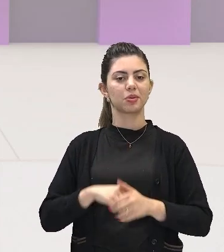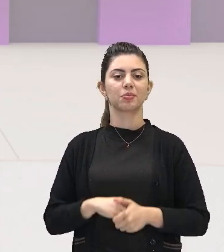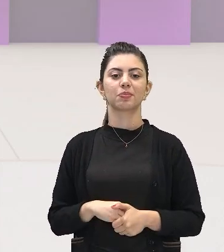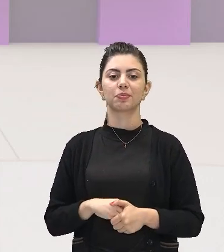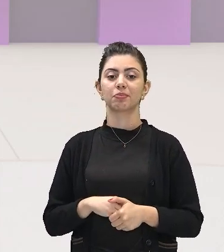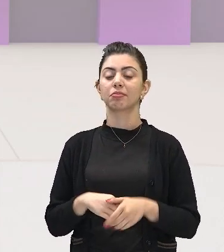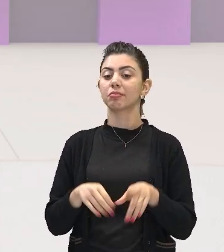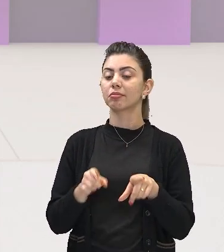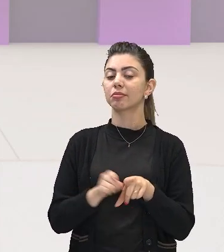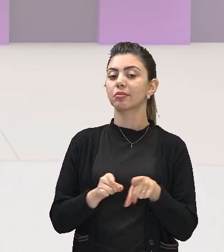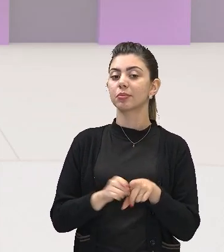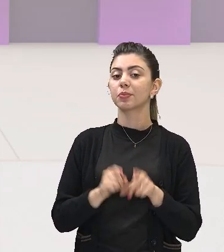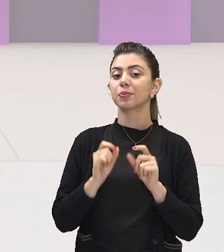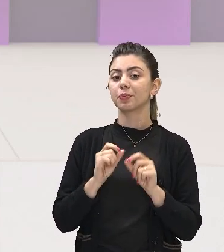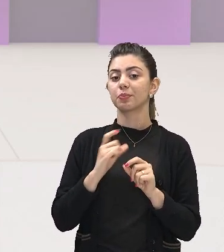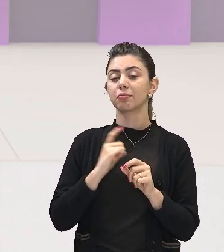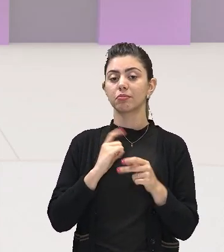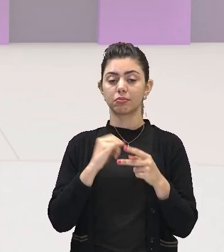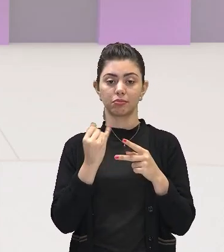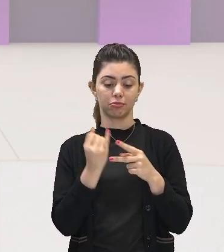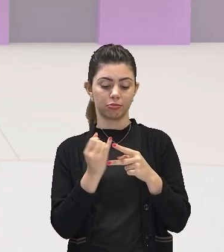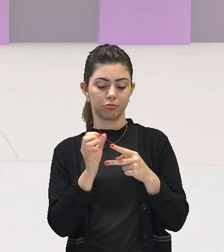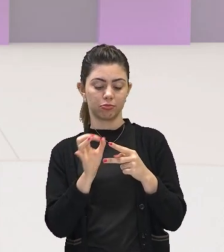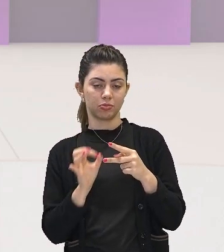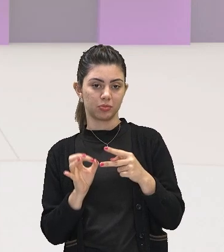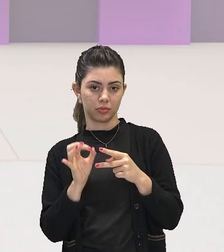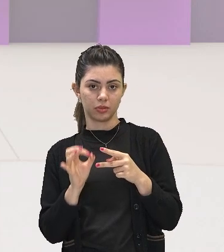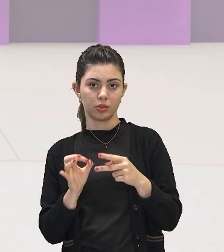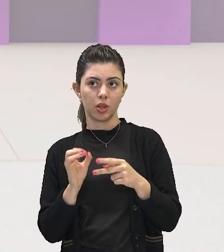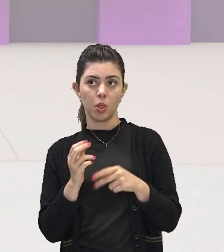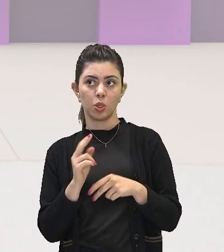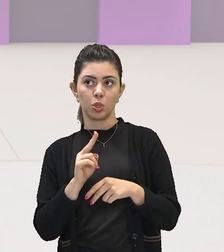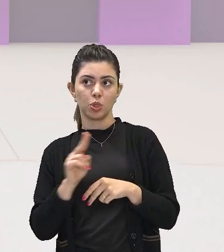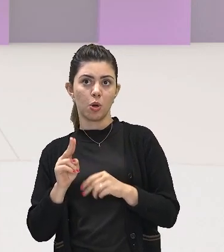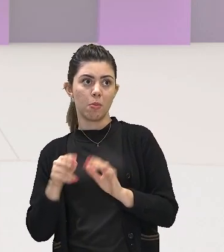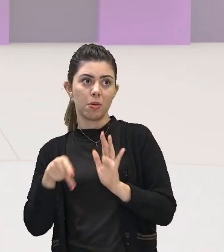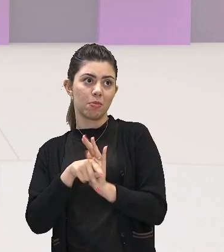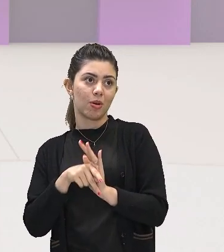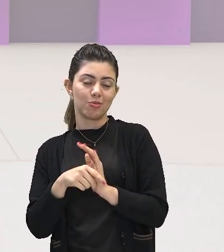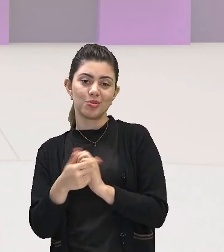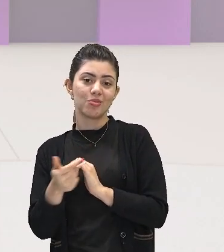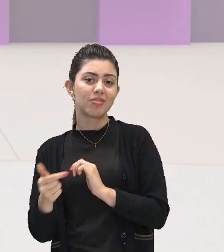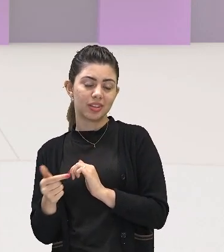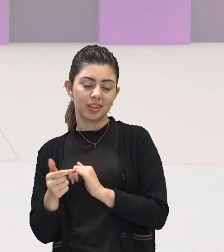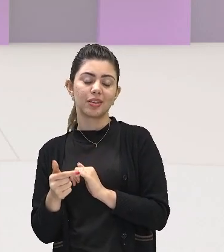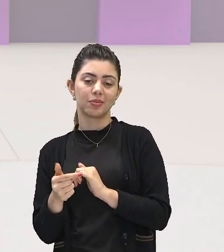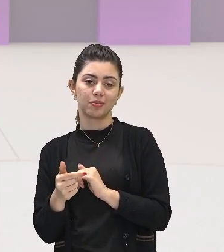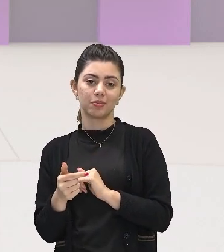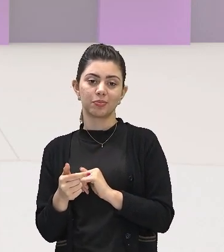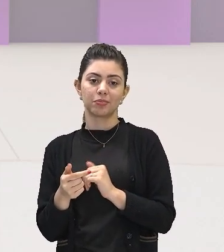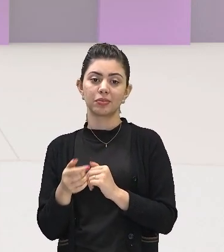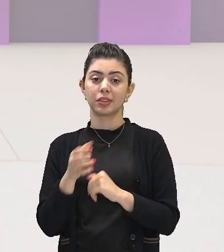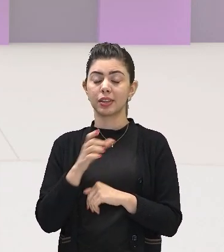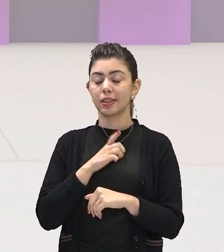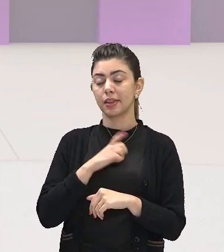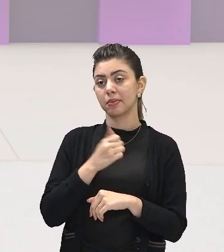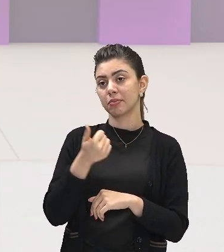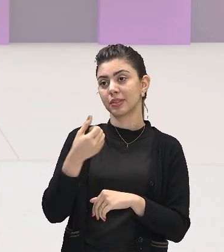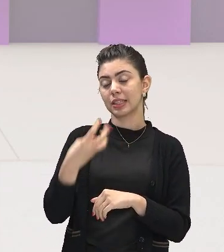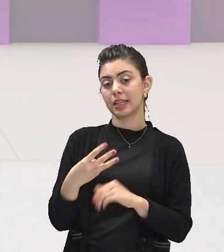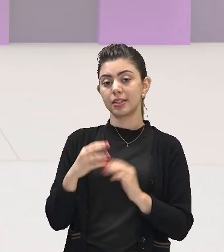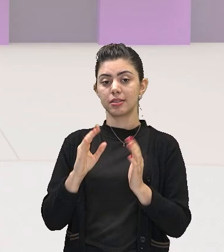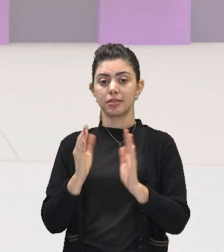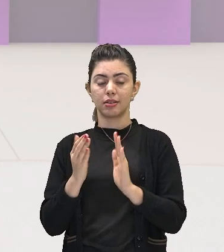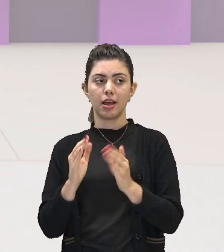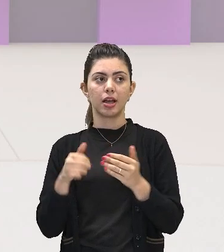tem também aqueles polígonos que a gente não tem nomes especiais para eles, como o polígono de 13 lados, o polígono